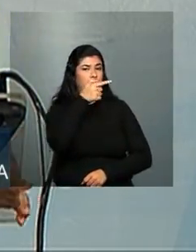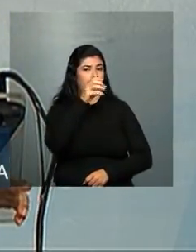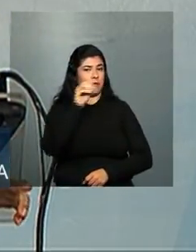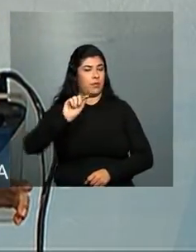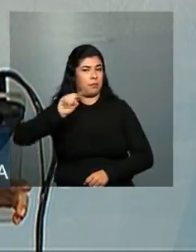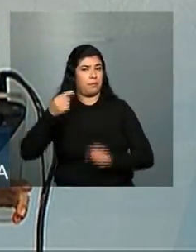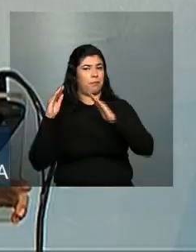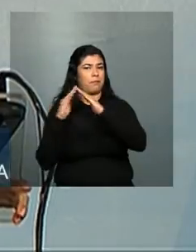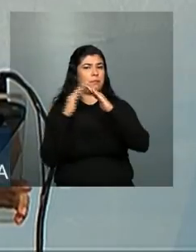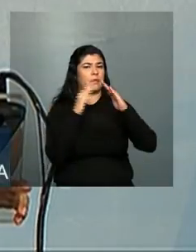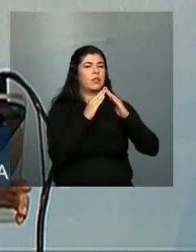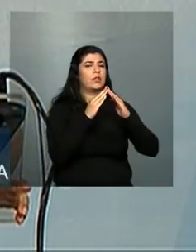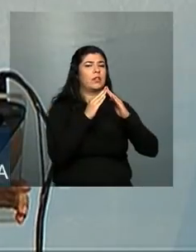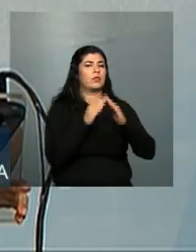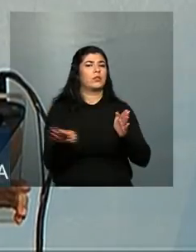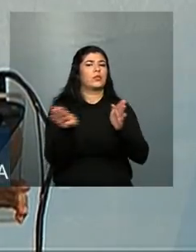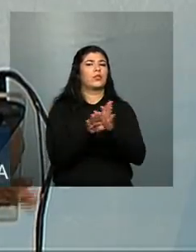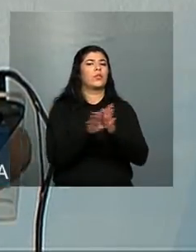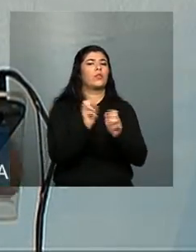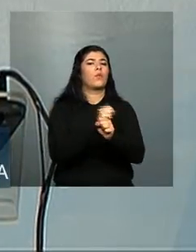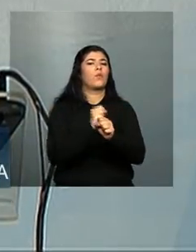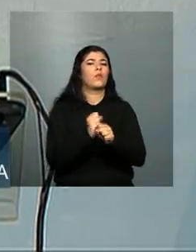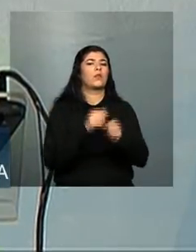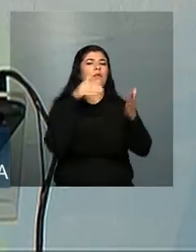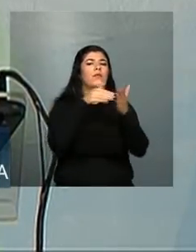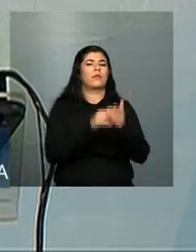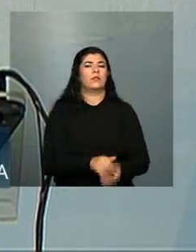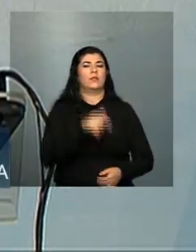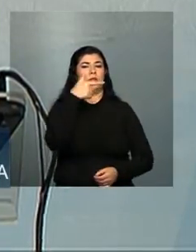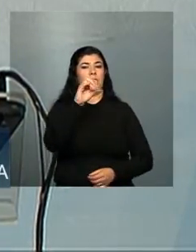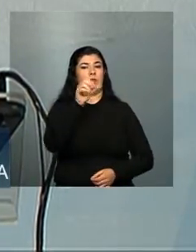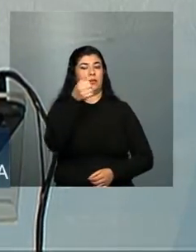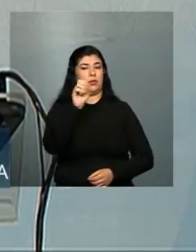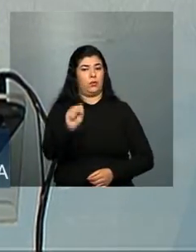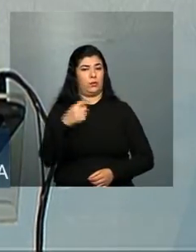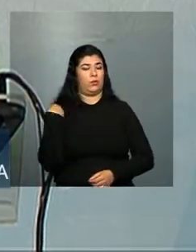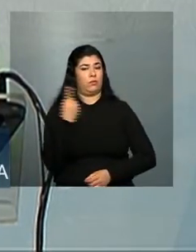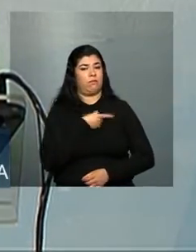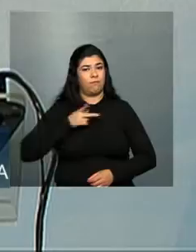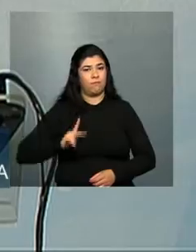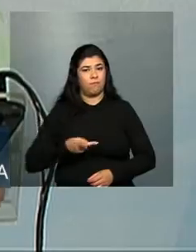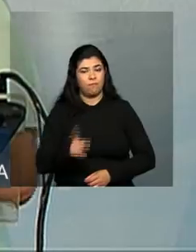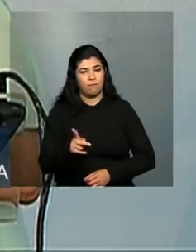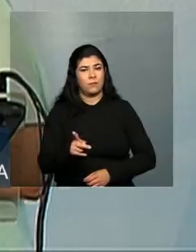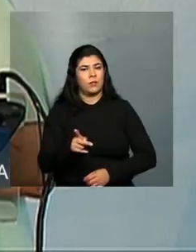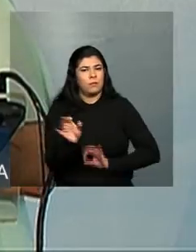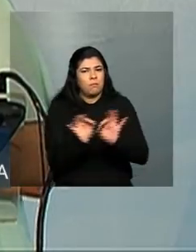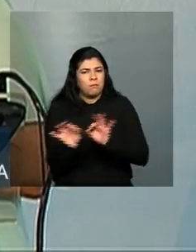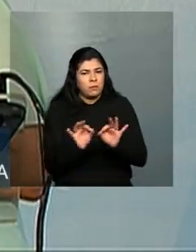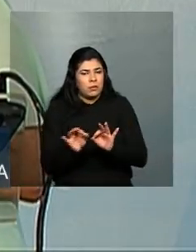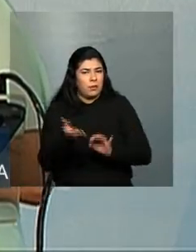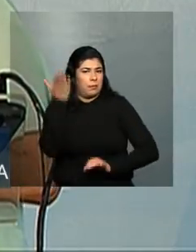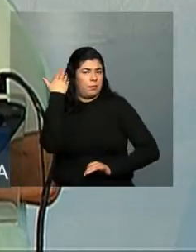chegar o final de 2018? Porque nós sempre aperfeiçoamos. Do Minha Casa